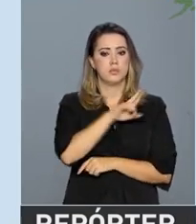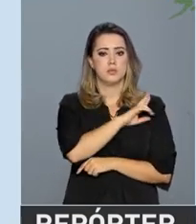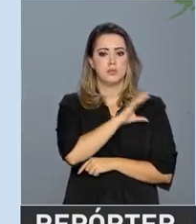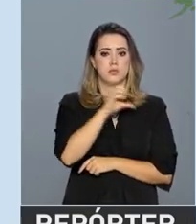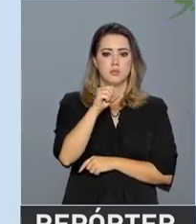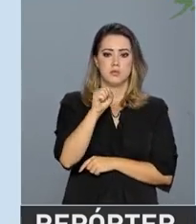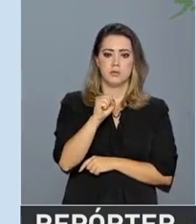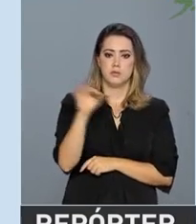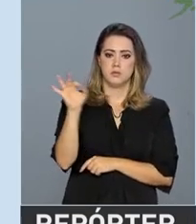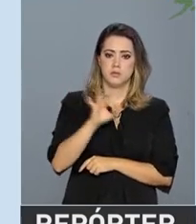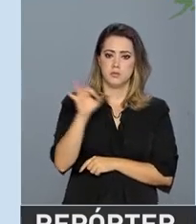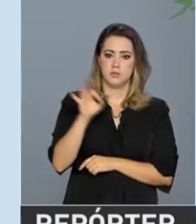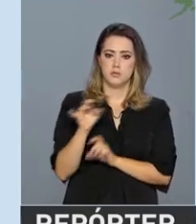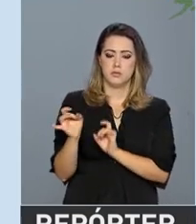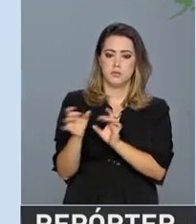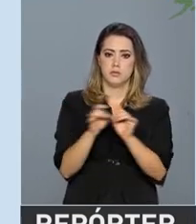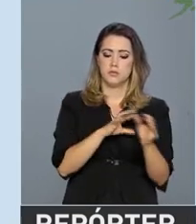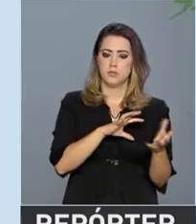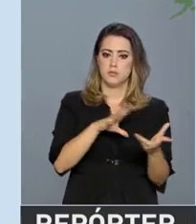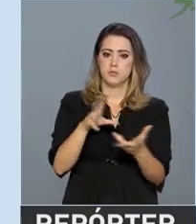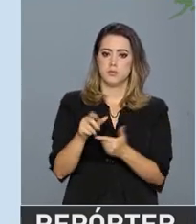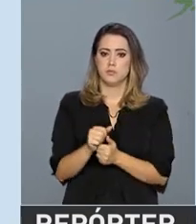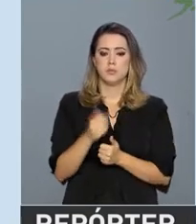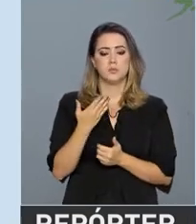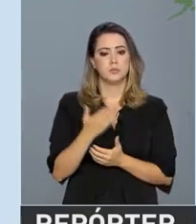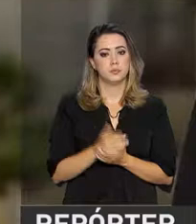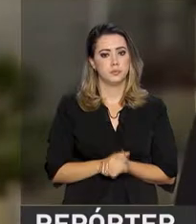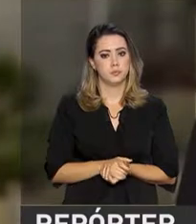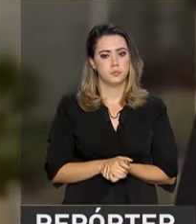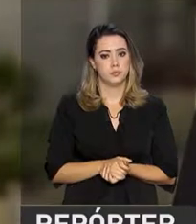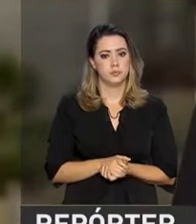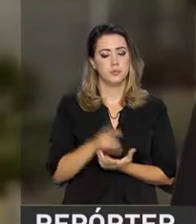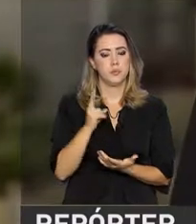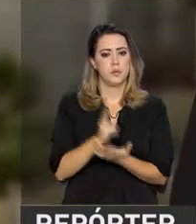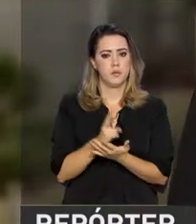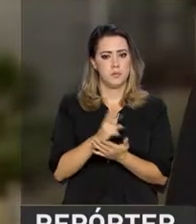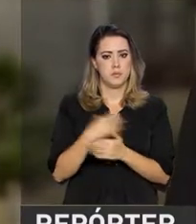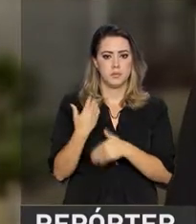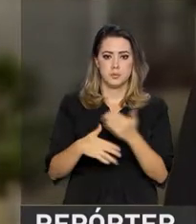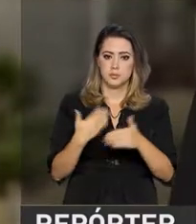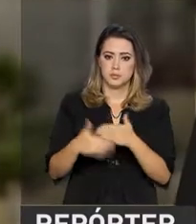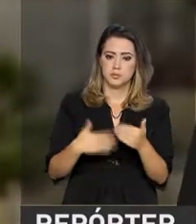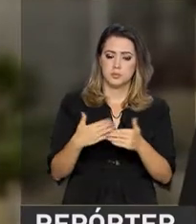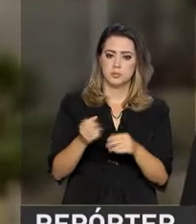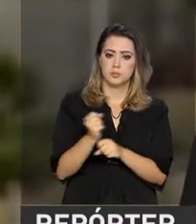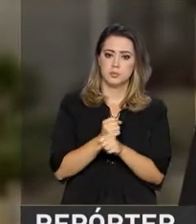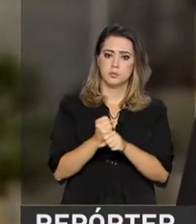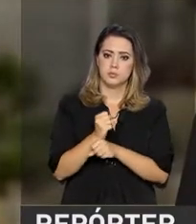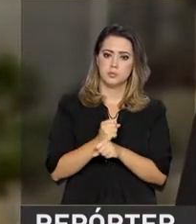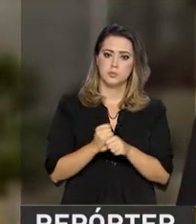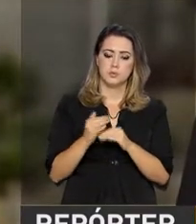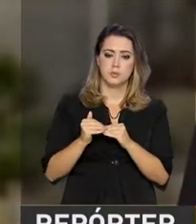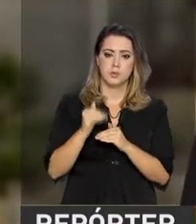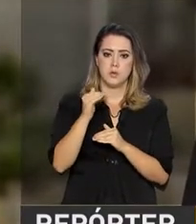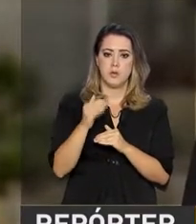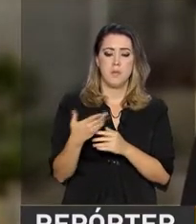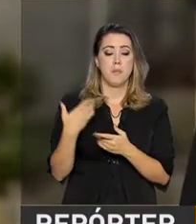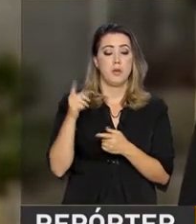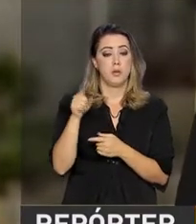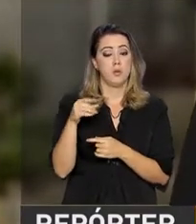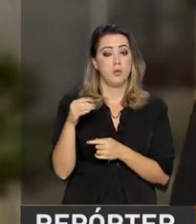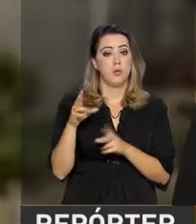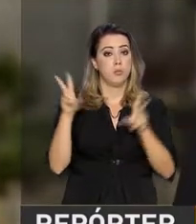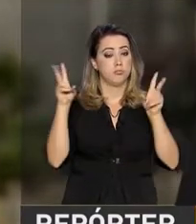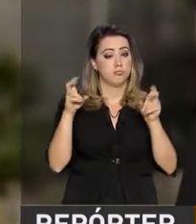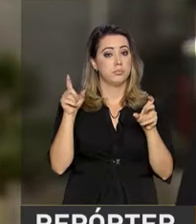representam 98% do comércio internacional. Mesmo com os avanços nos últimos anos, a maior bandeira da